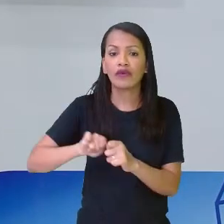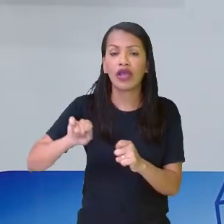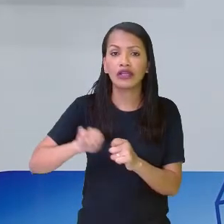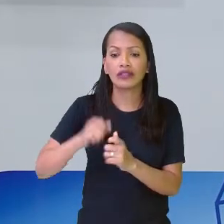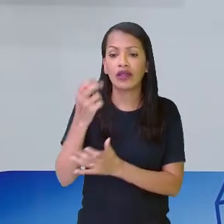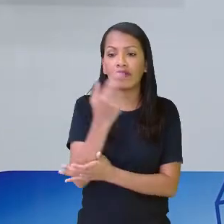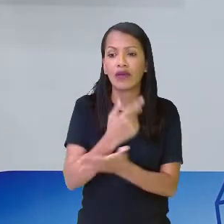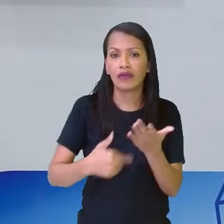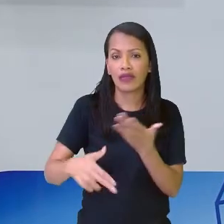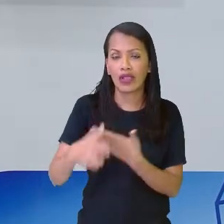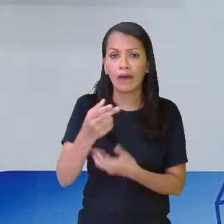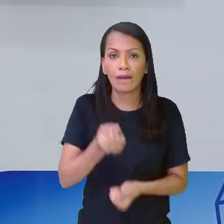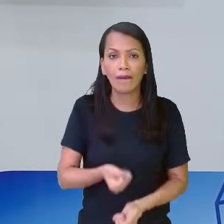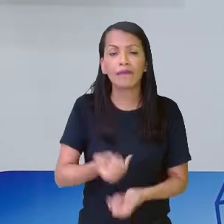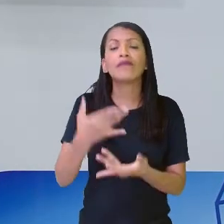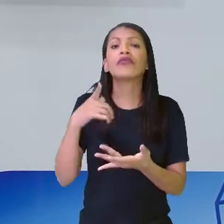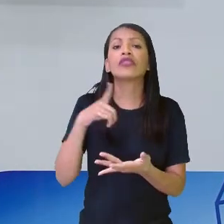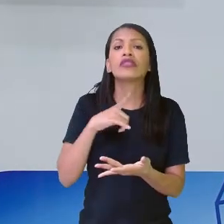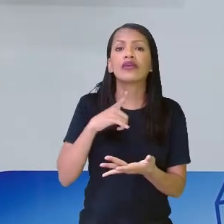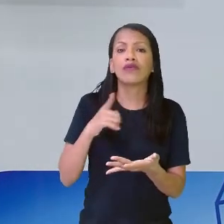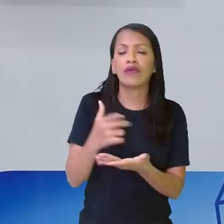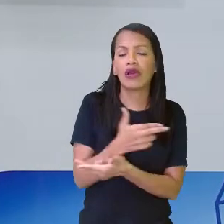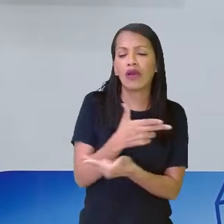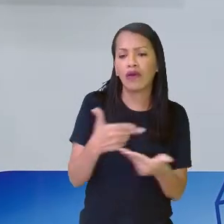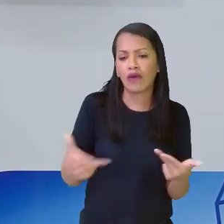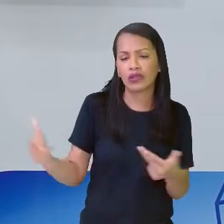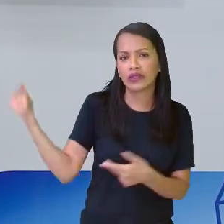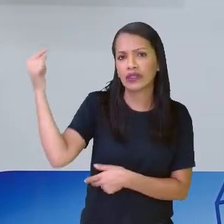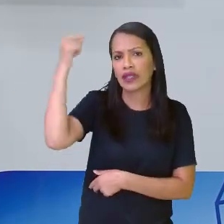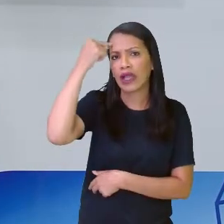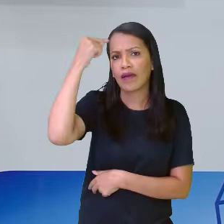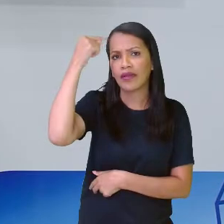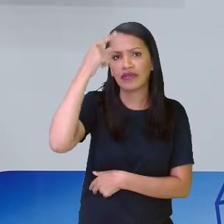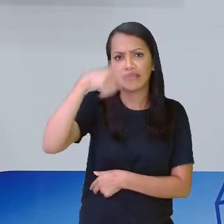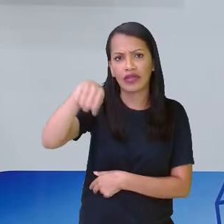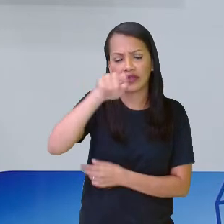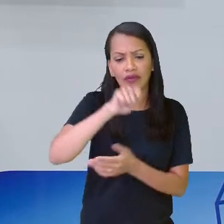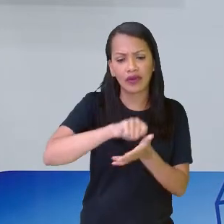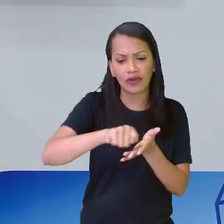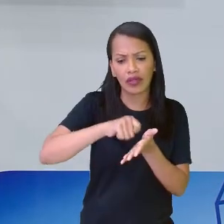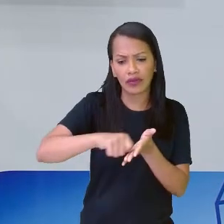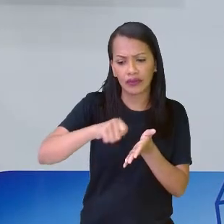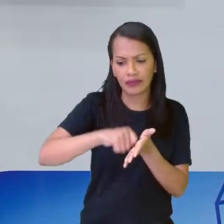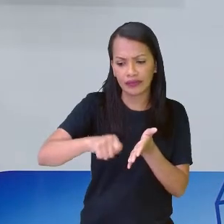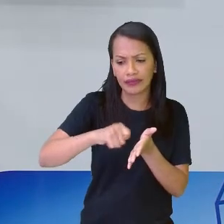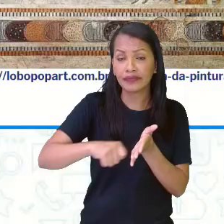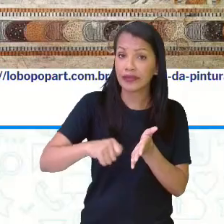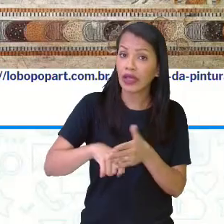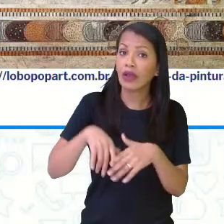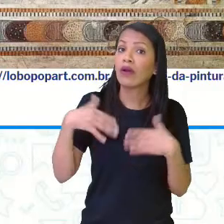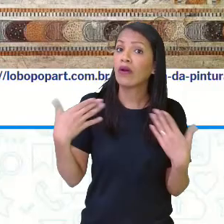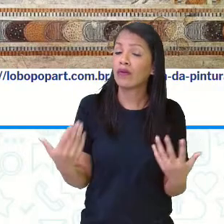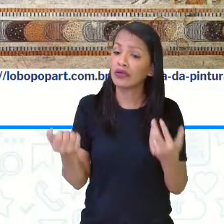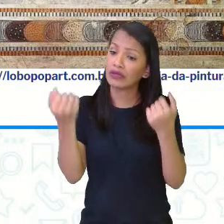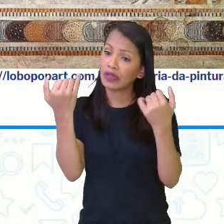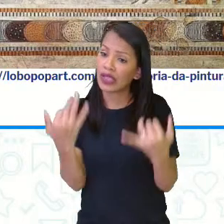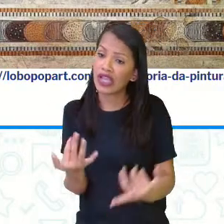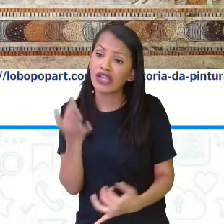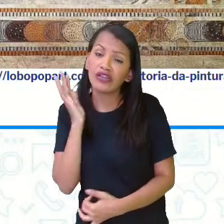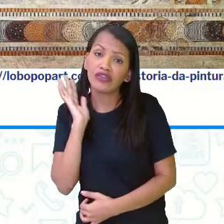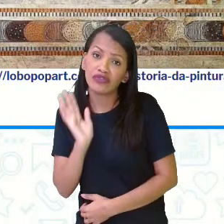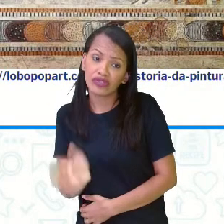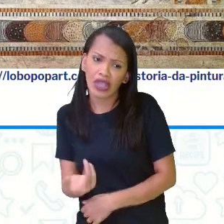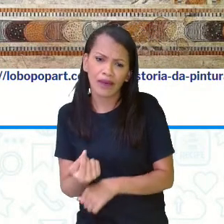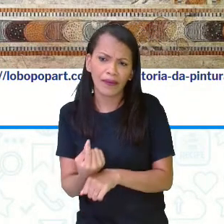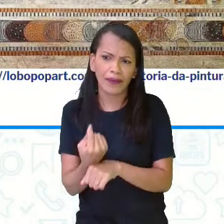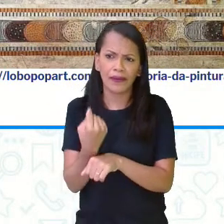está ali se expressando. Tem algo na sua mente e você vai colocar no papel. Isso, como eu falei, já vem de muito